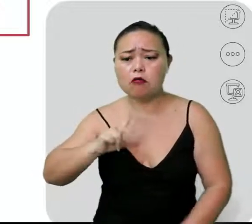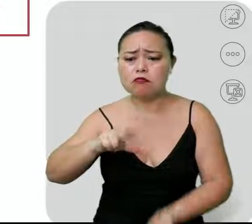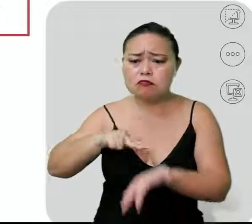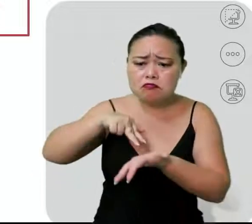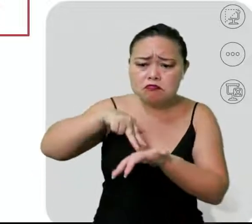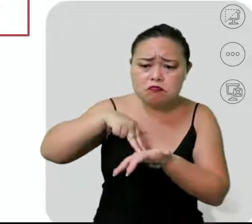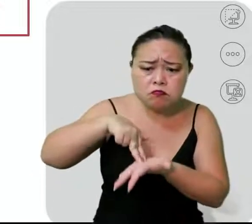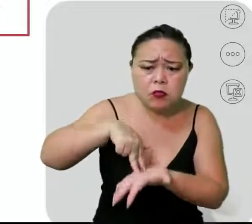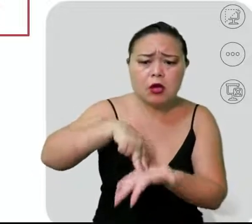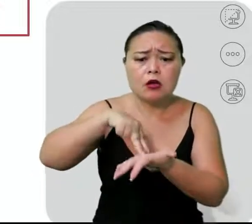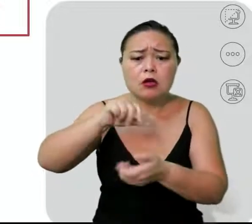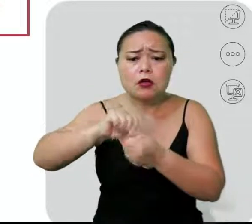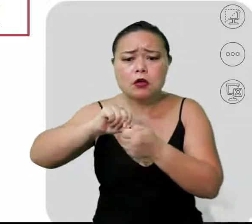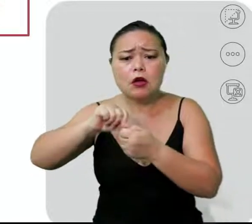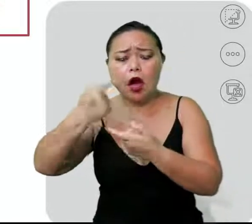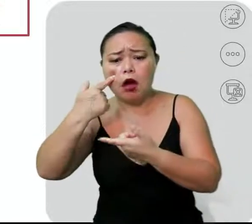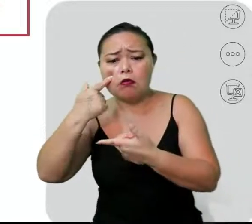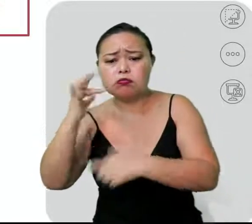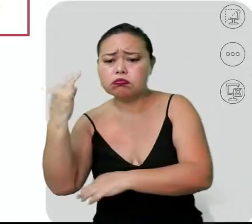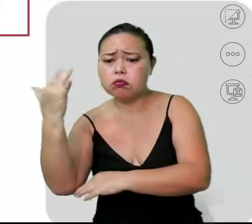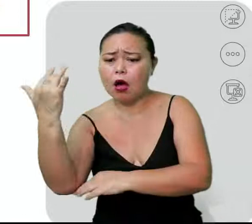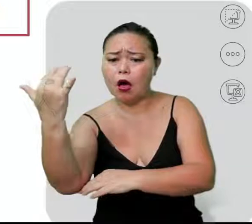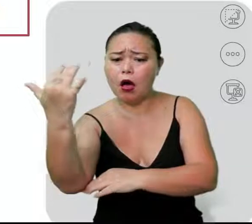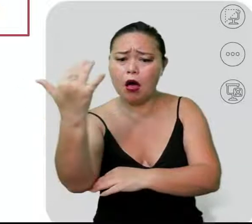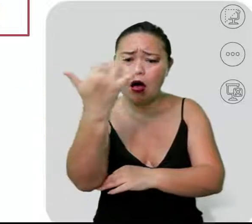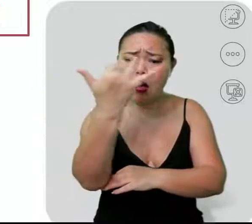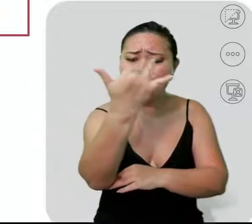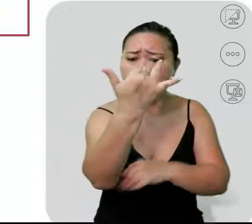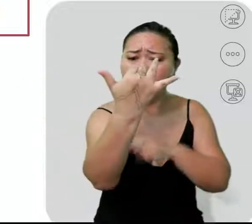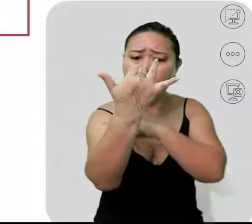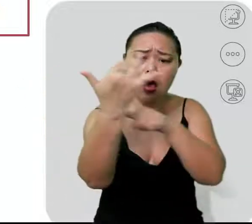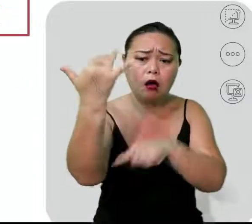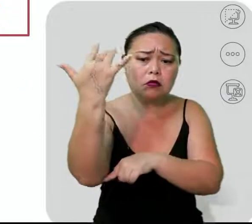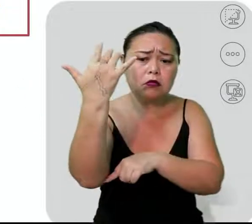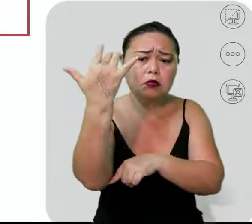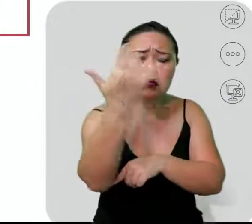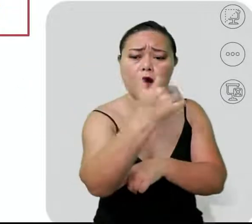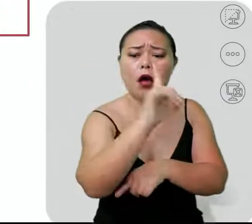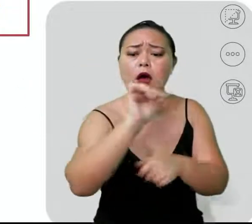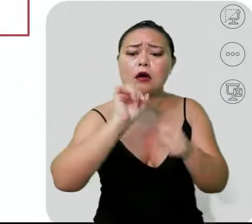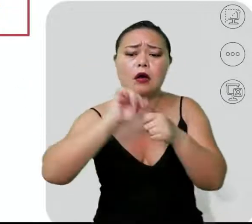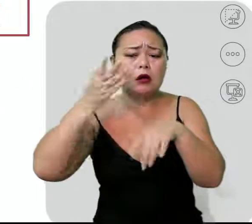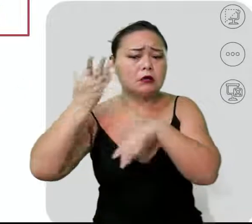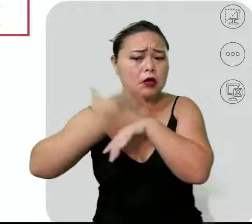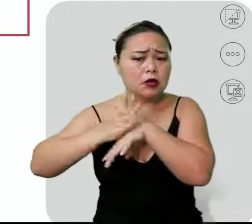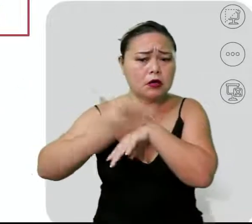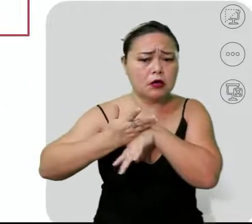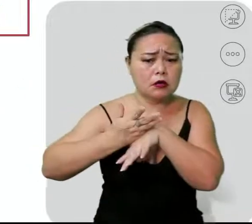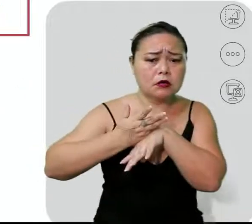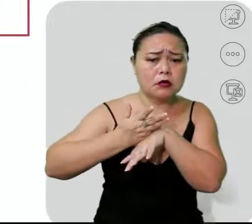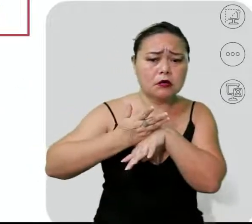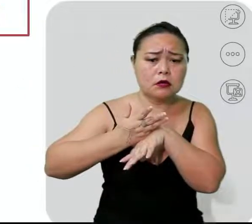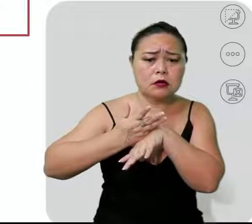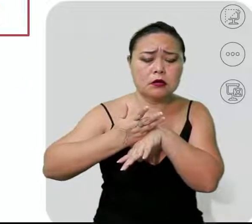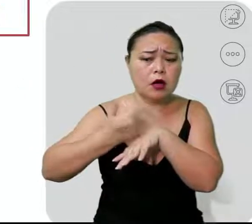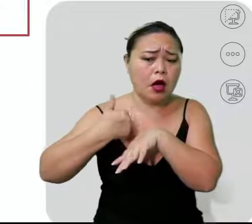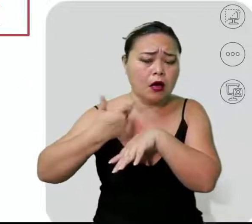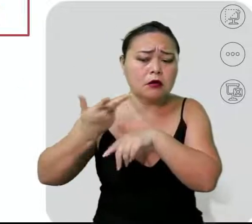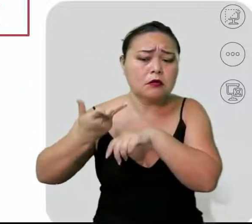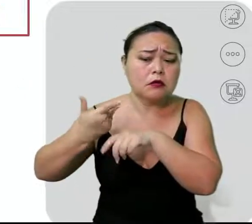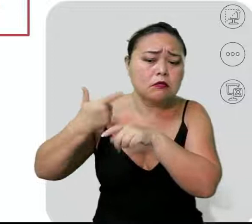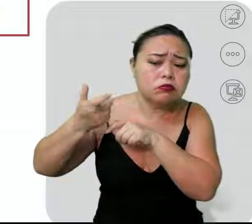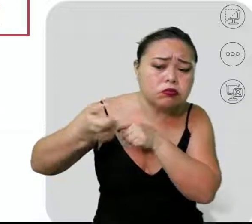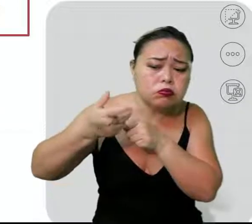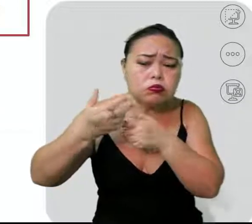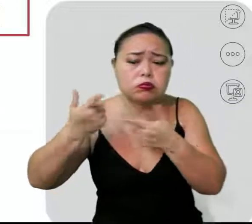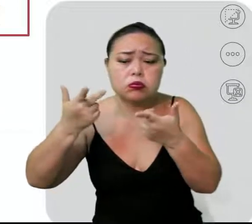porque o professor a porque eles viram que a floresta era uma forma de eles treinarem né eles